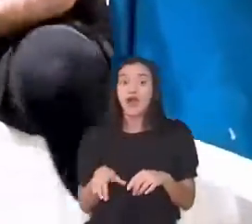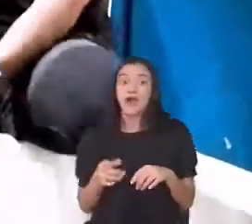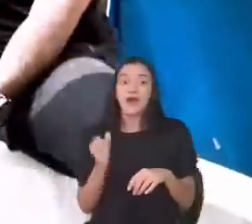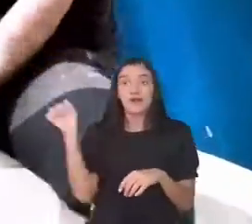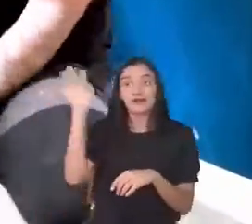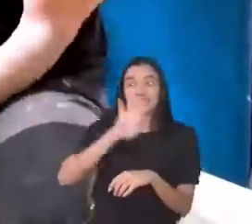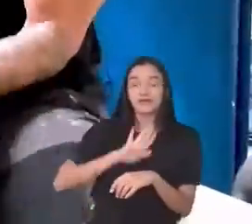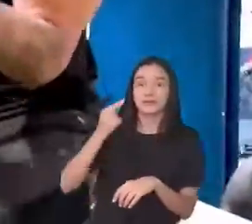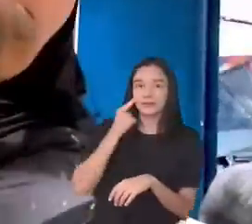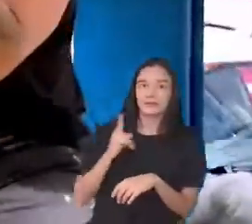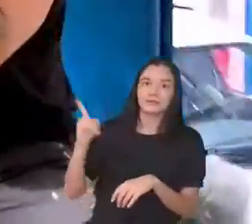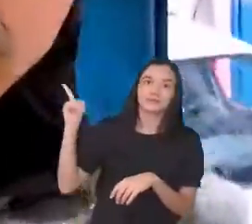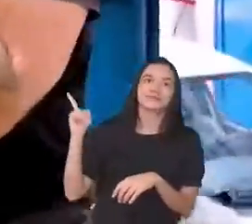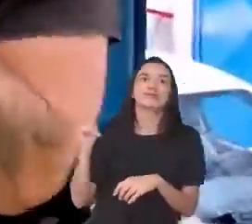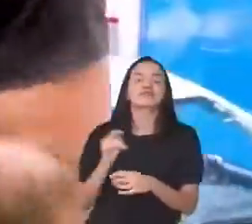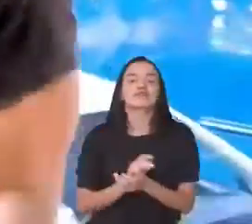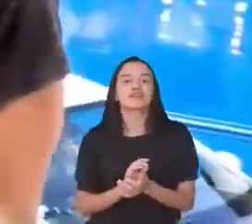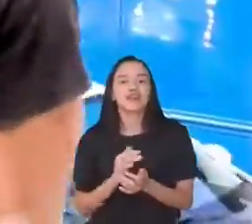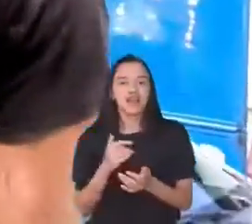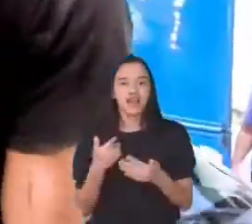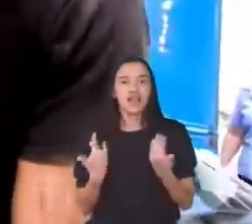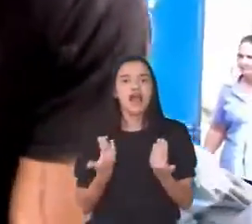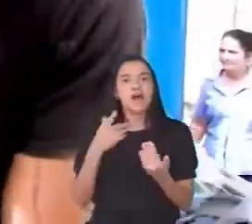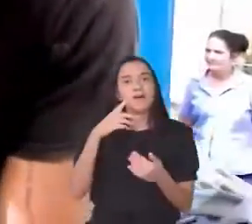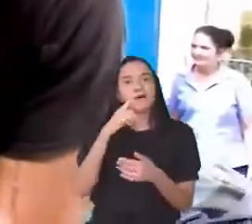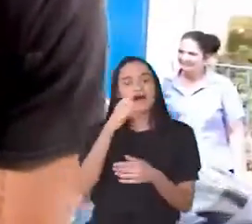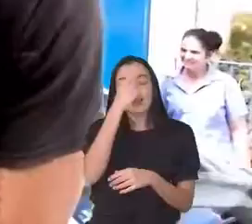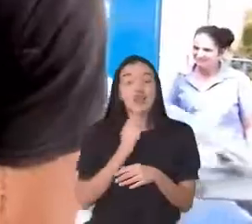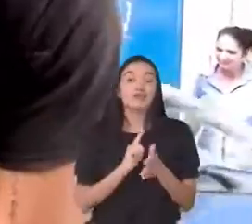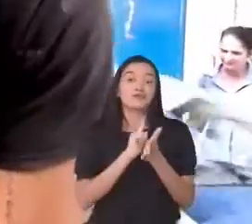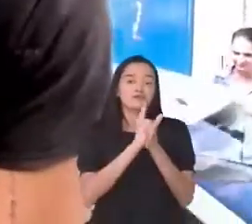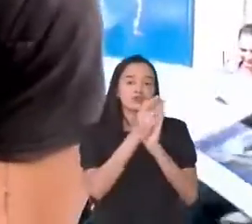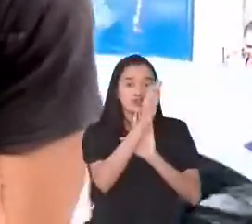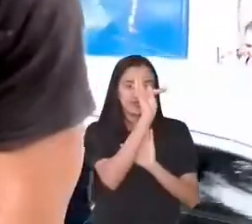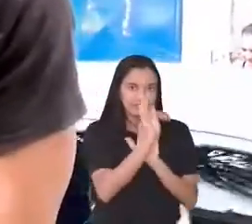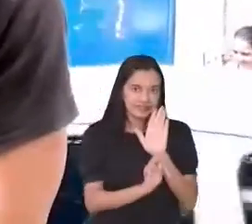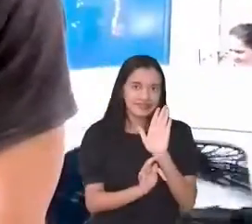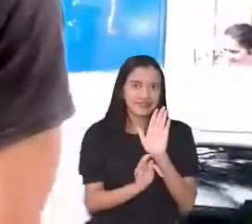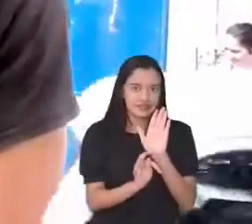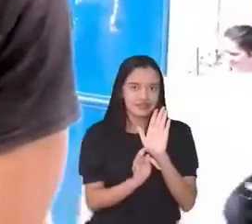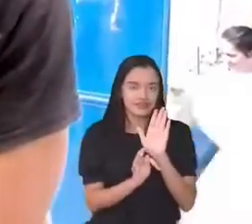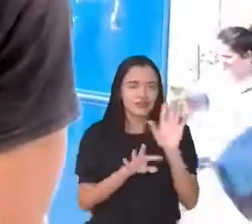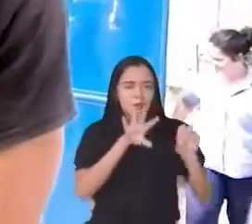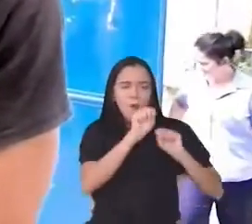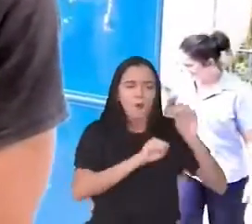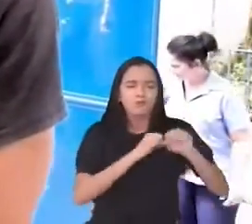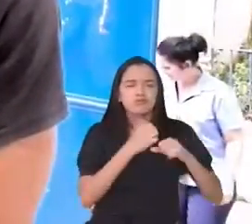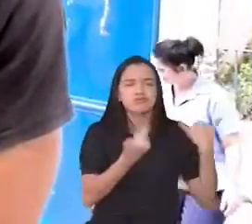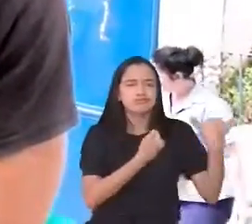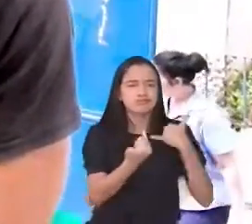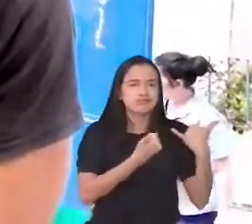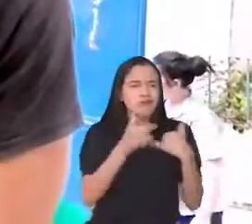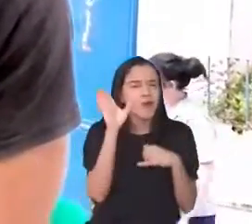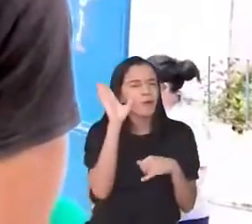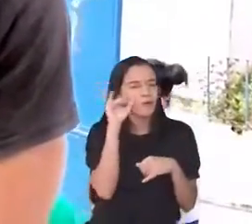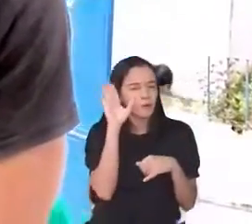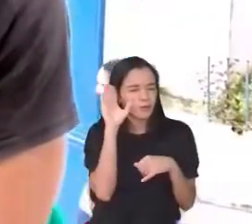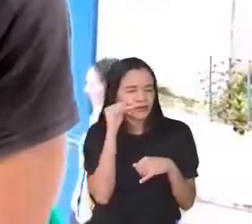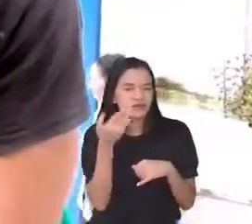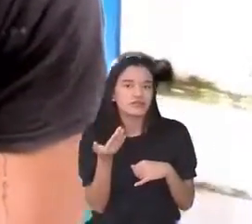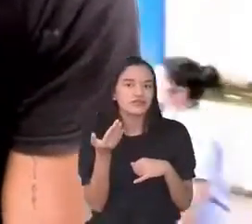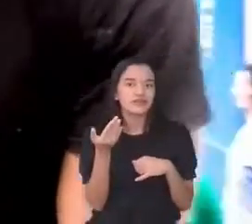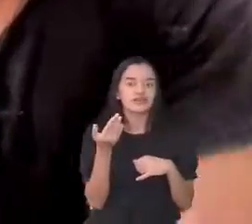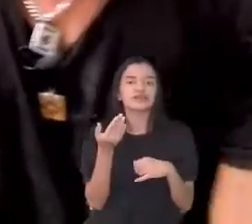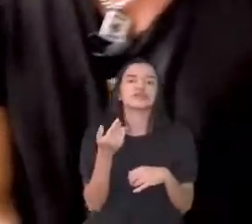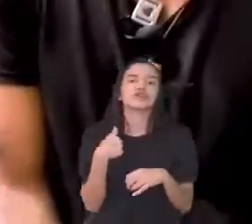Pode ser! Perfil seria um gênero textual que a gente vai colhendo algumas informações, algumas curiosidades, algumas coisas